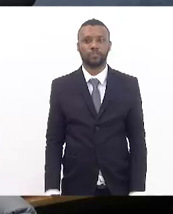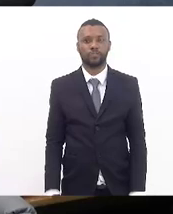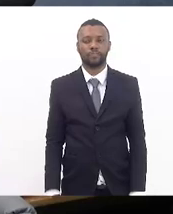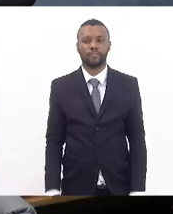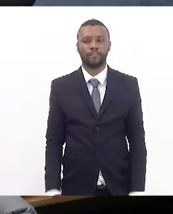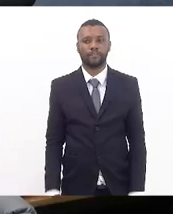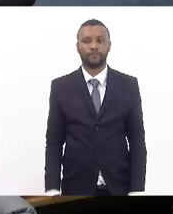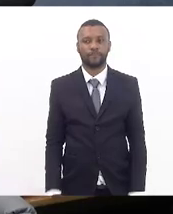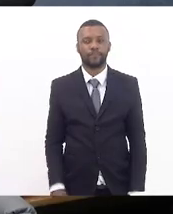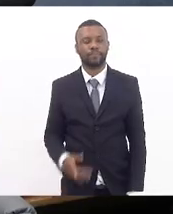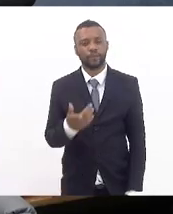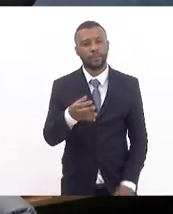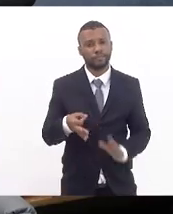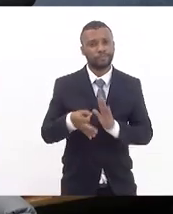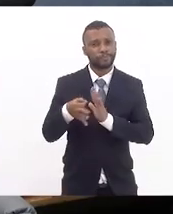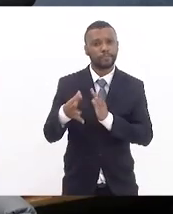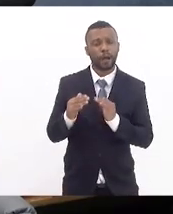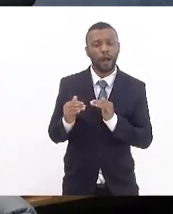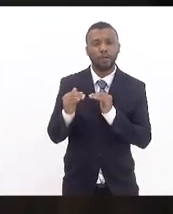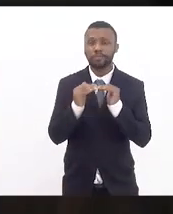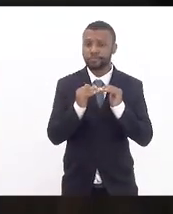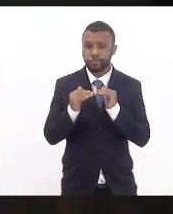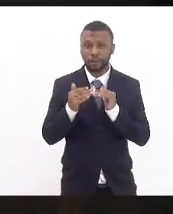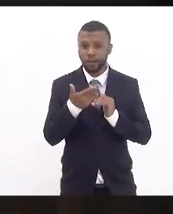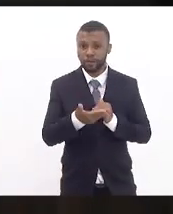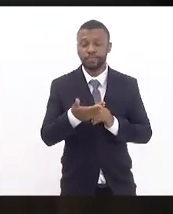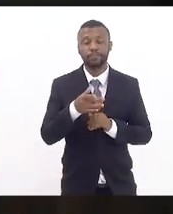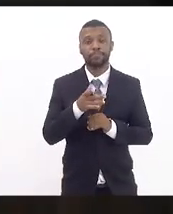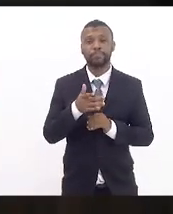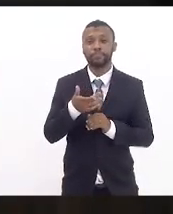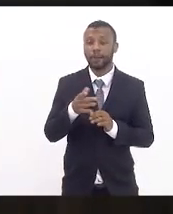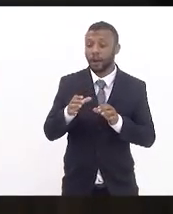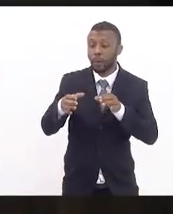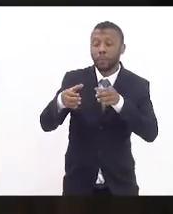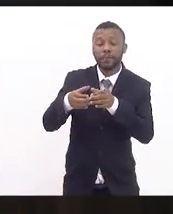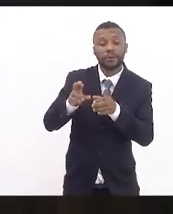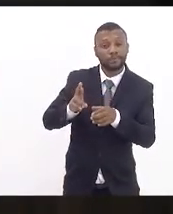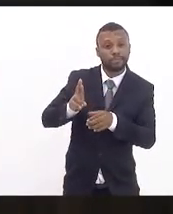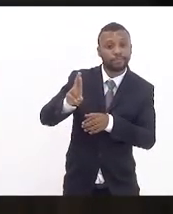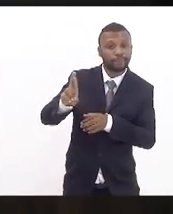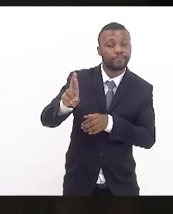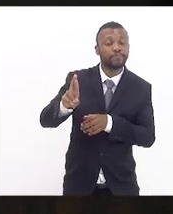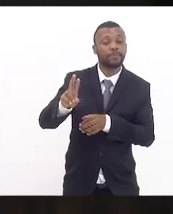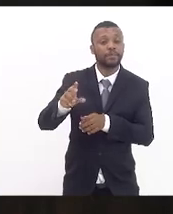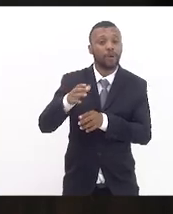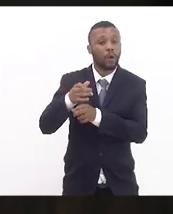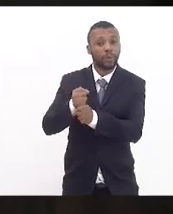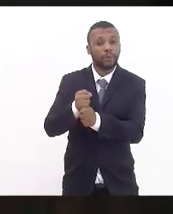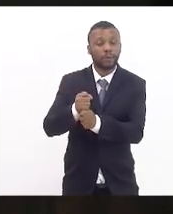Acompanha a CCJ, presidente. Pela Comissão de Orçamento, deputado Eliomar Coelho.